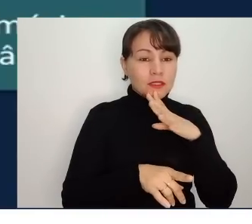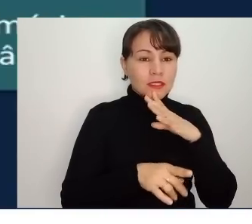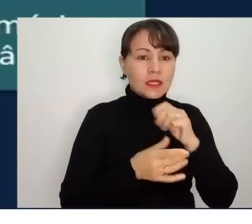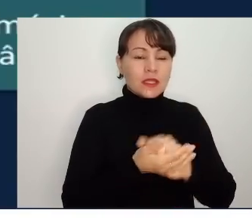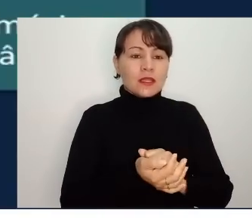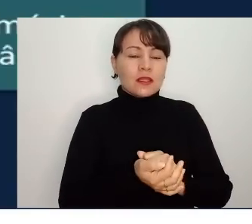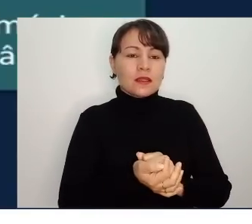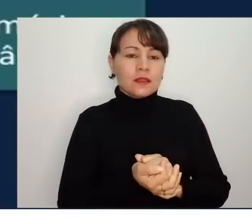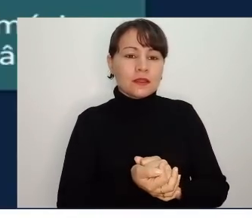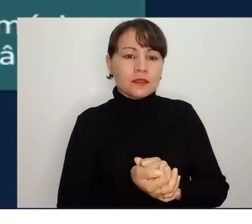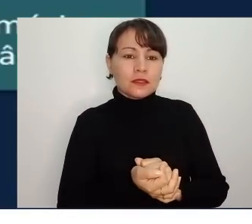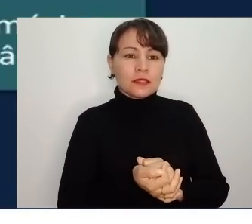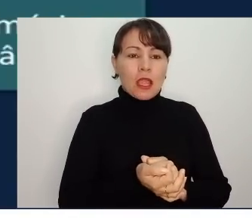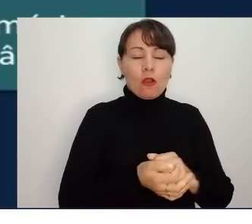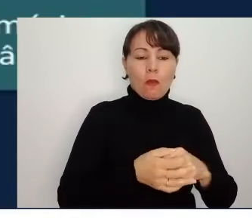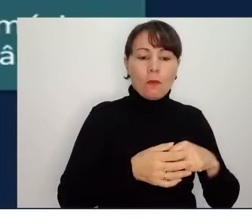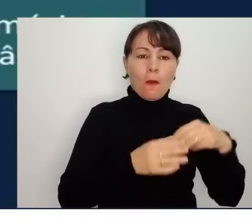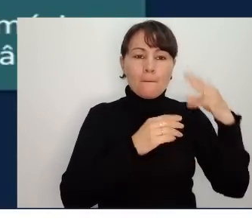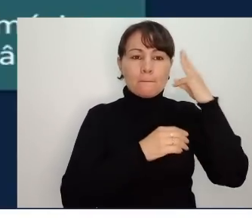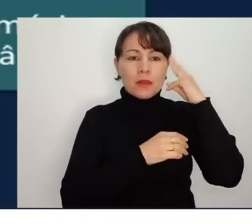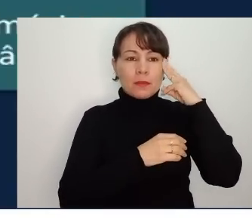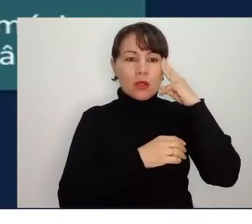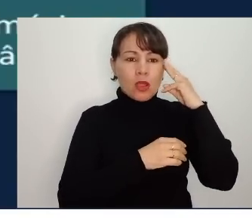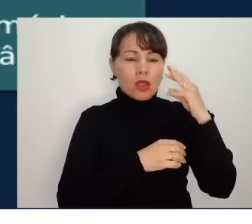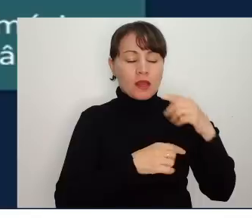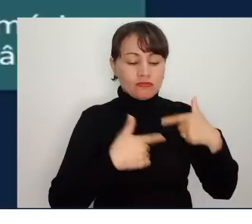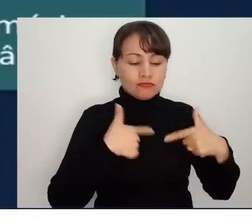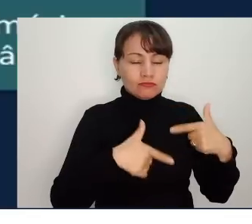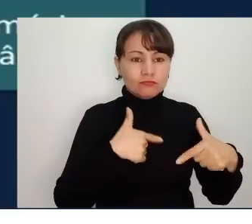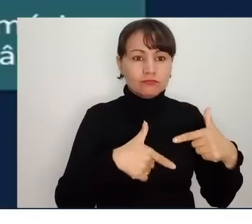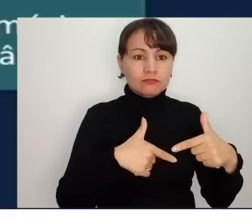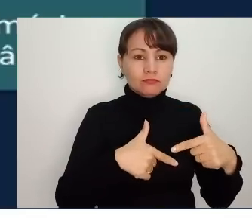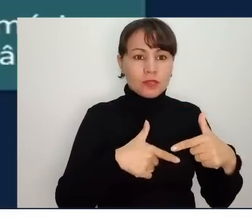memória imediata, memória de trabalho.